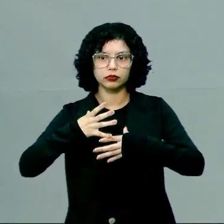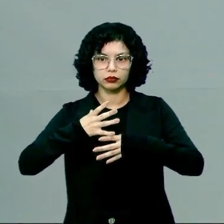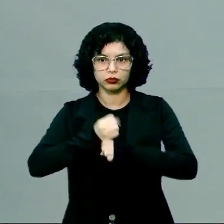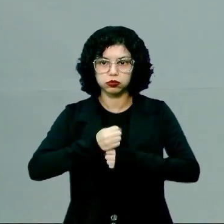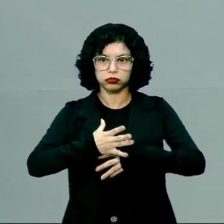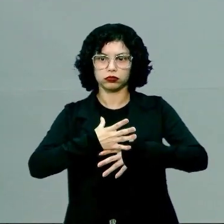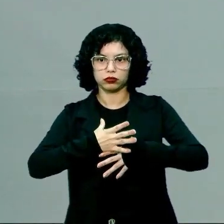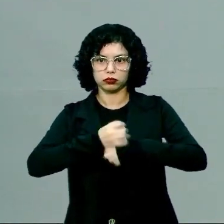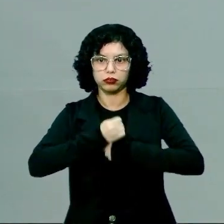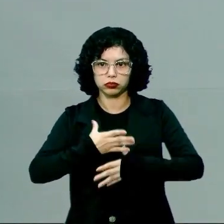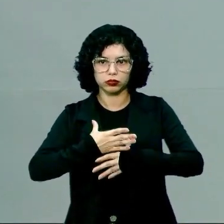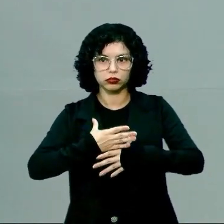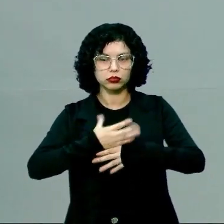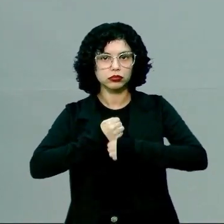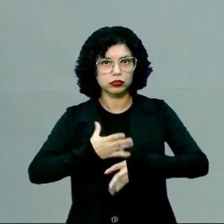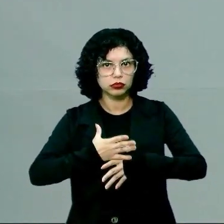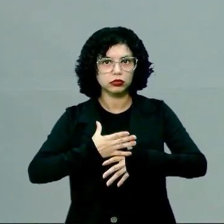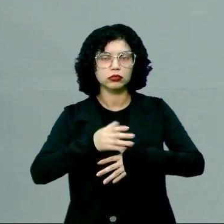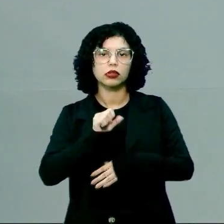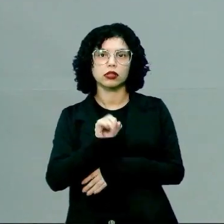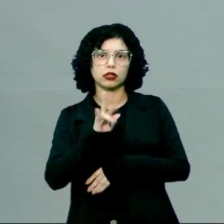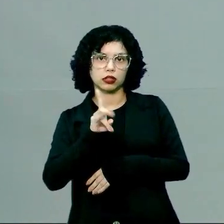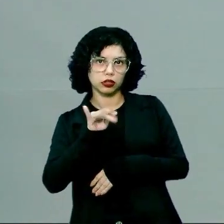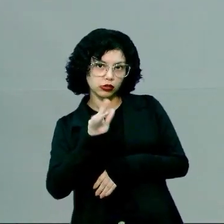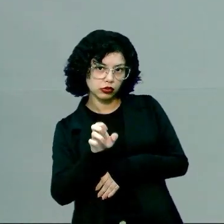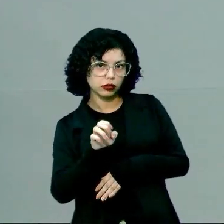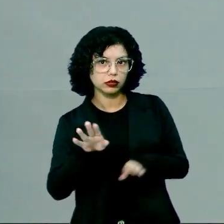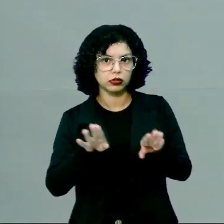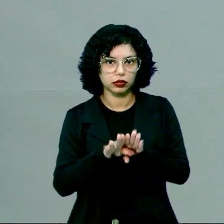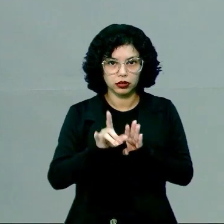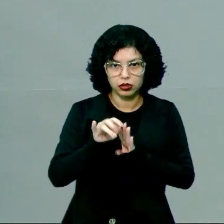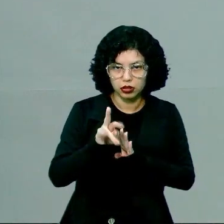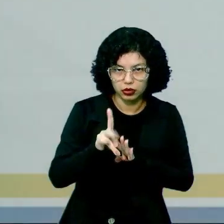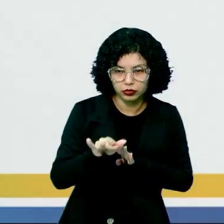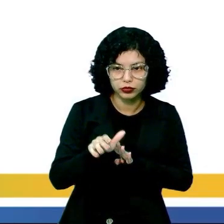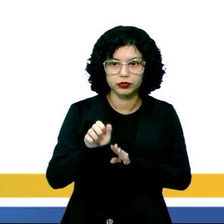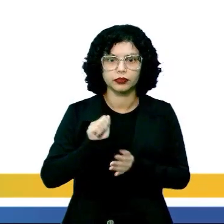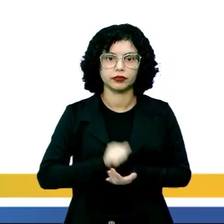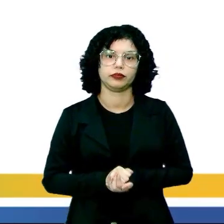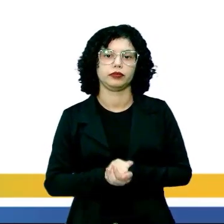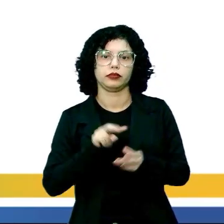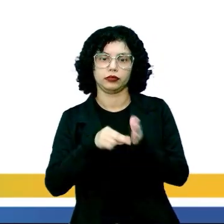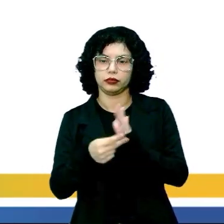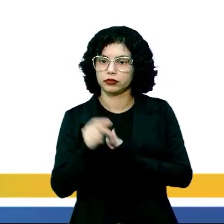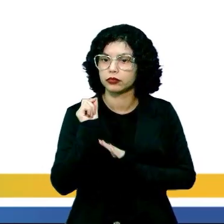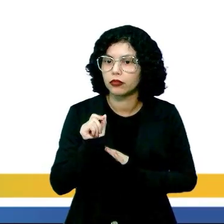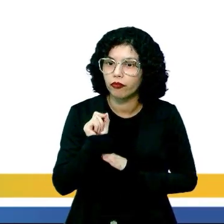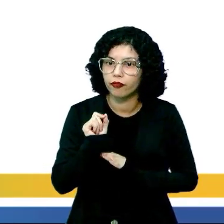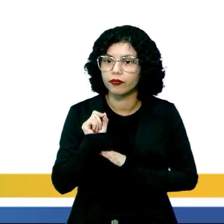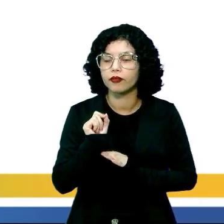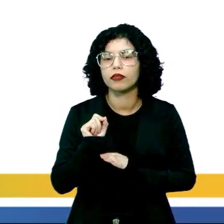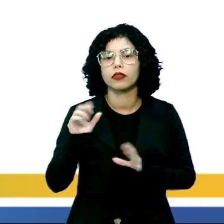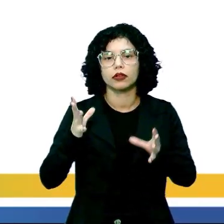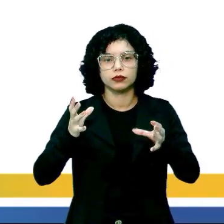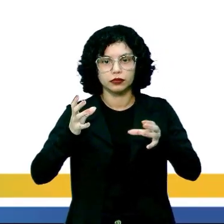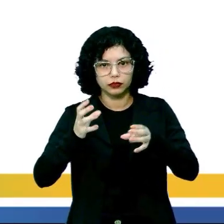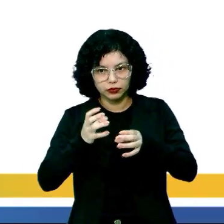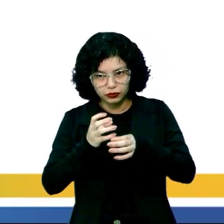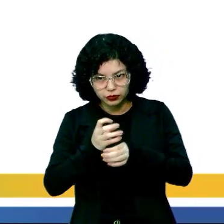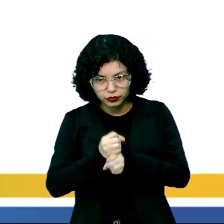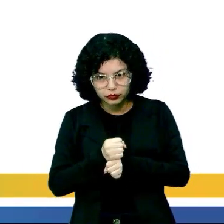é a técnica de diferenciar os dois. Sístole, diástole. Quer dizer o quê? Sístole está